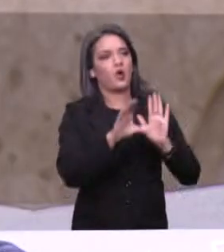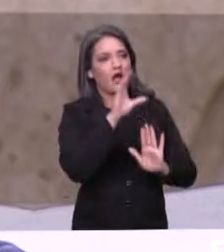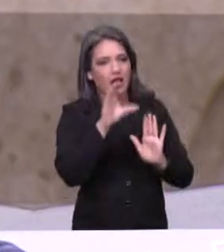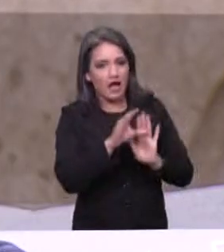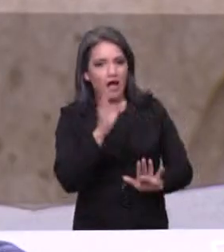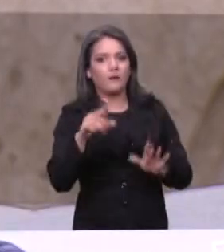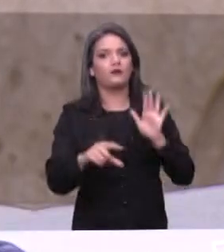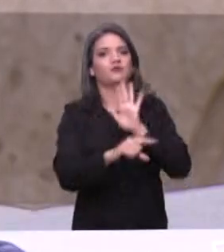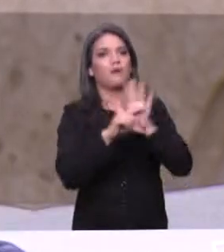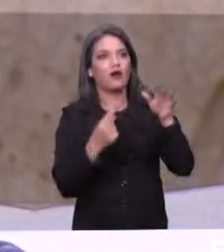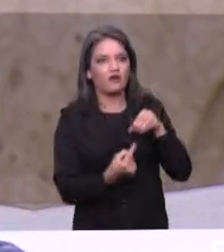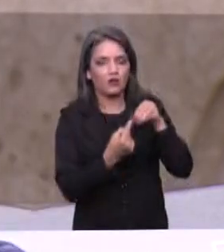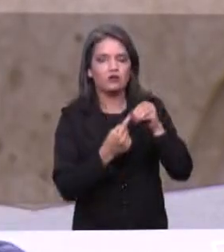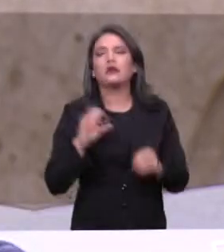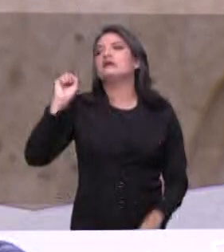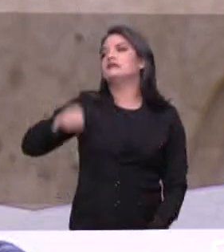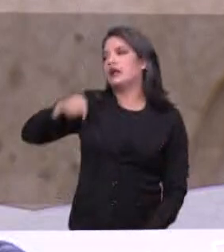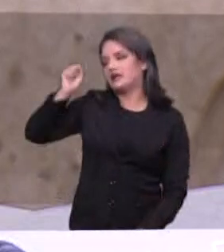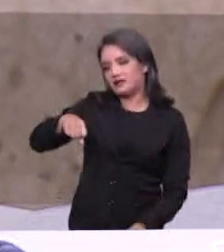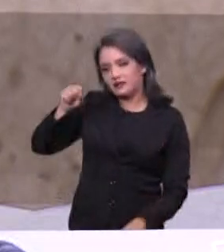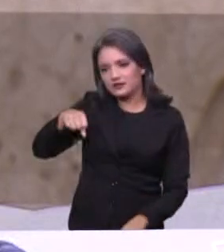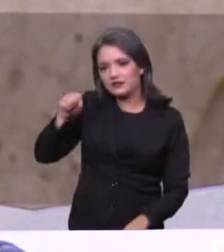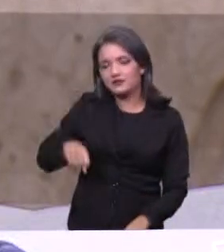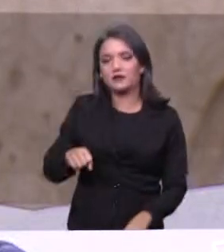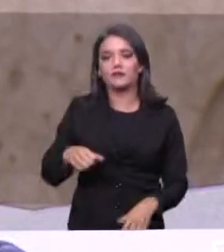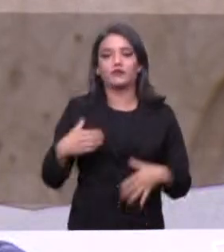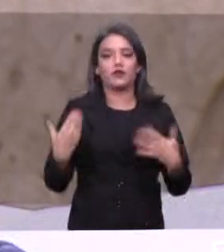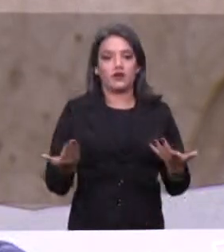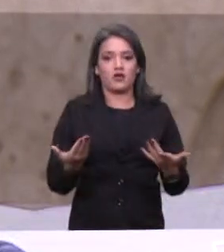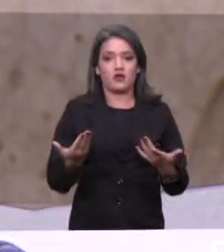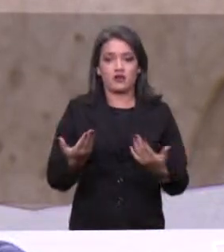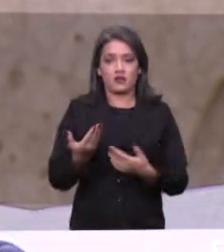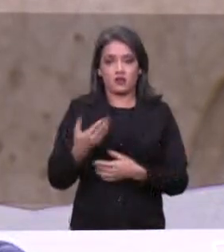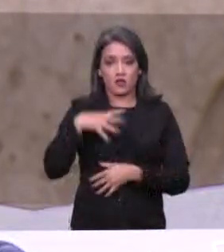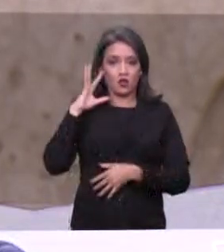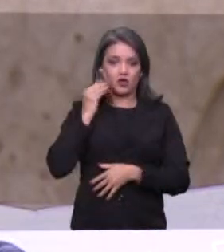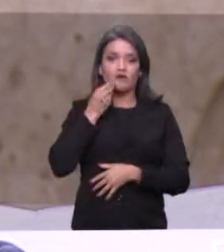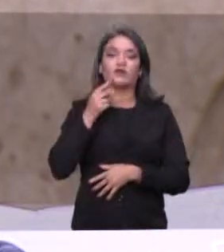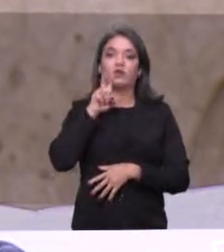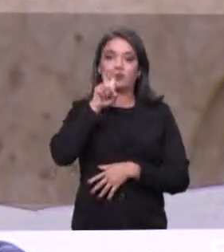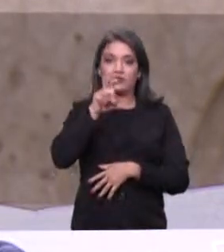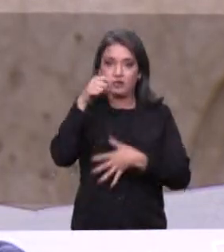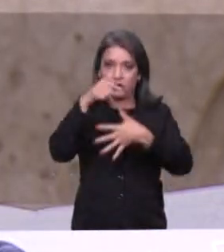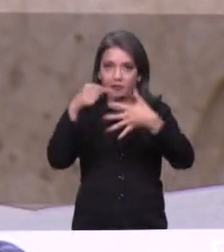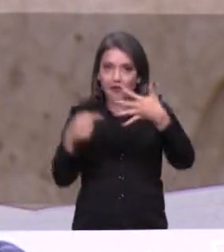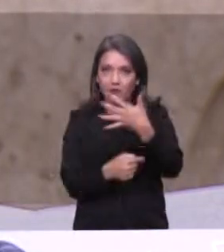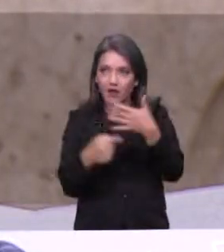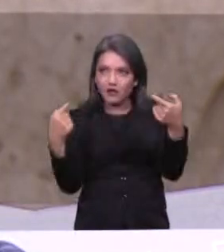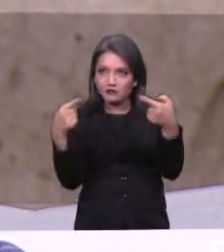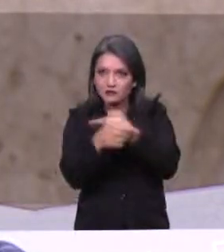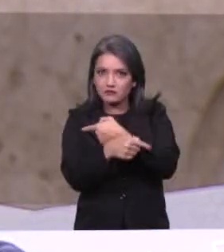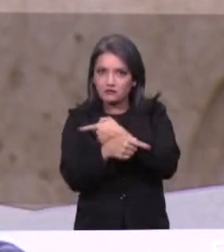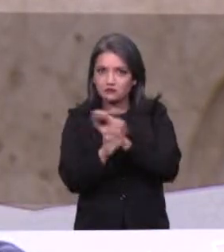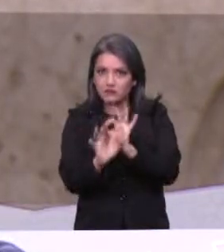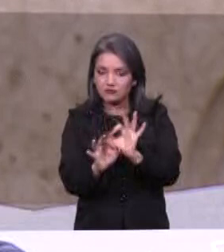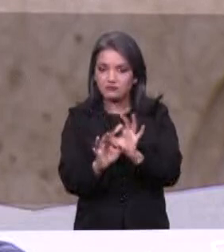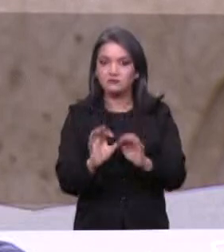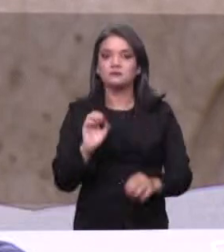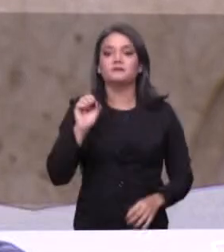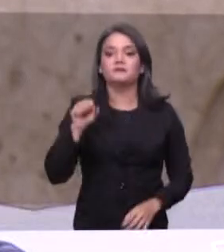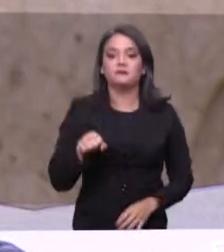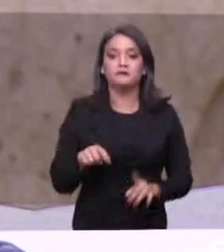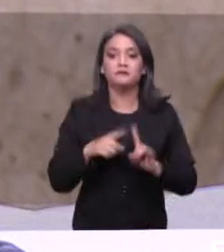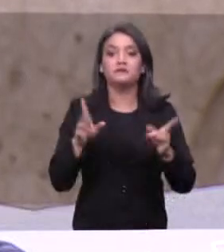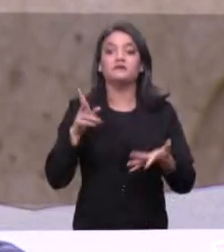quanto parágrafo único. Claro, aqui claro, claro. Então, são cinco itens com divergência. São cinco itens. Mas,